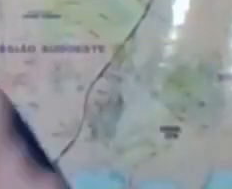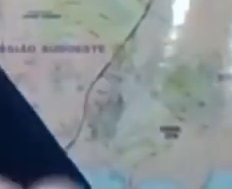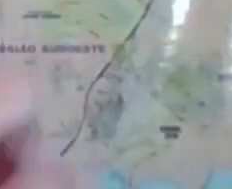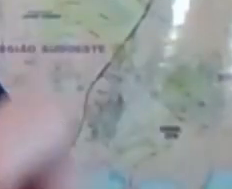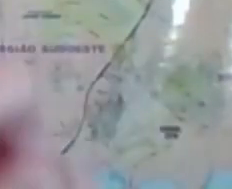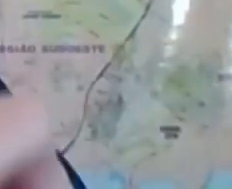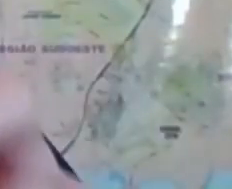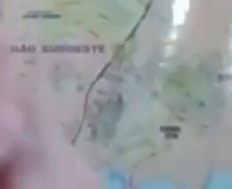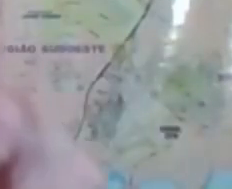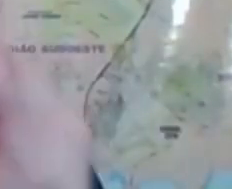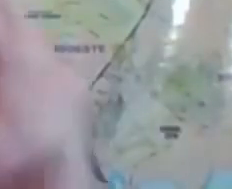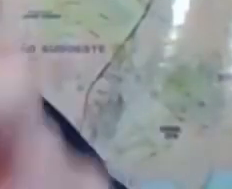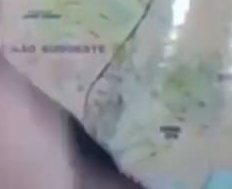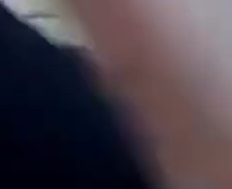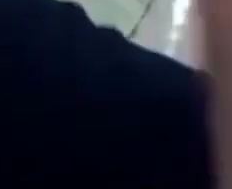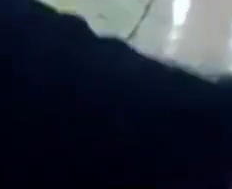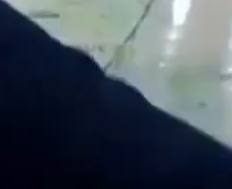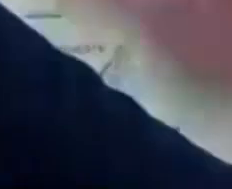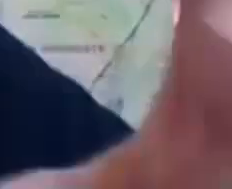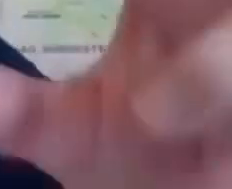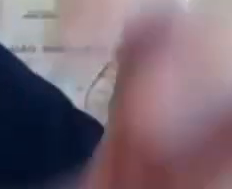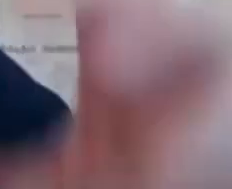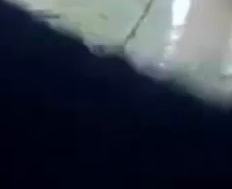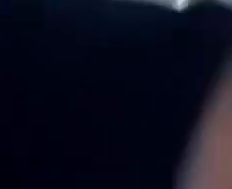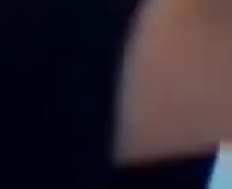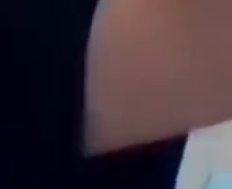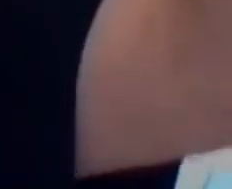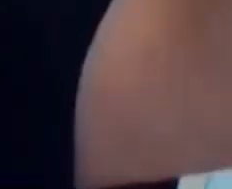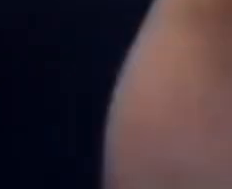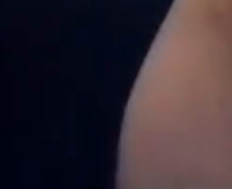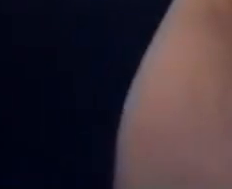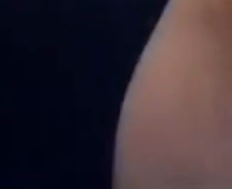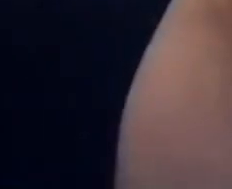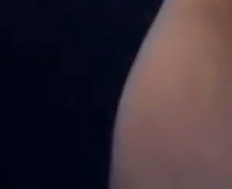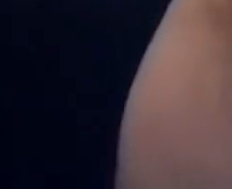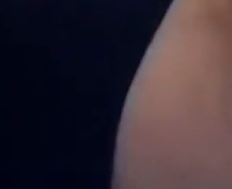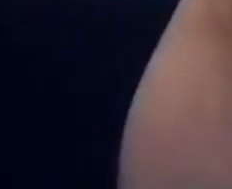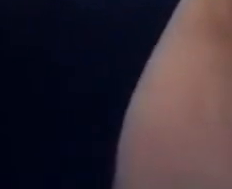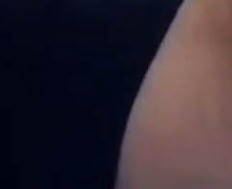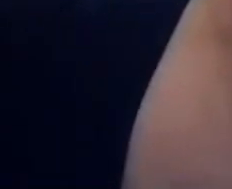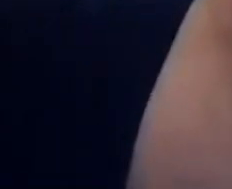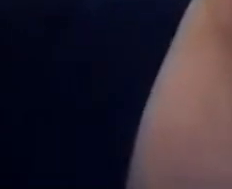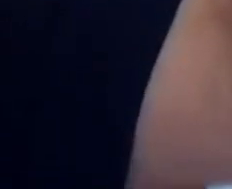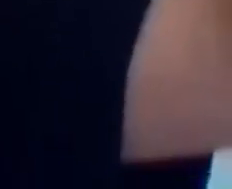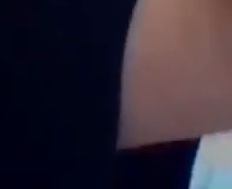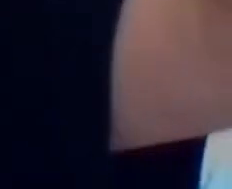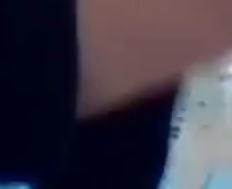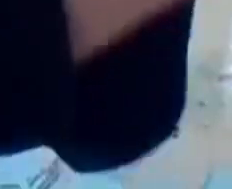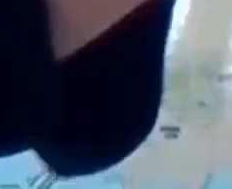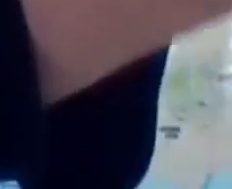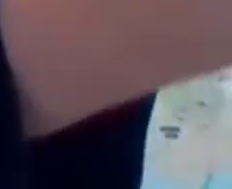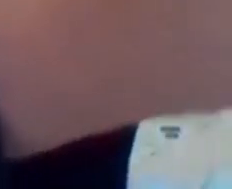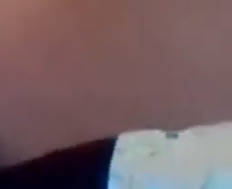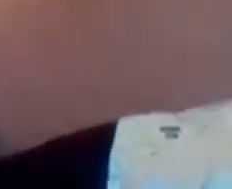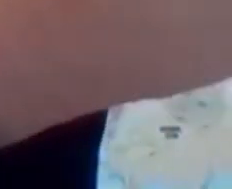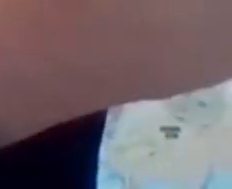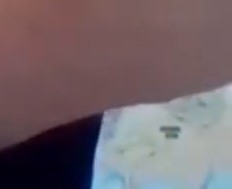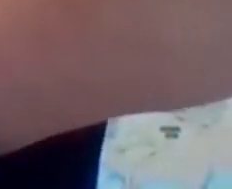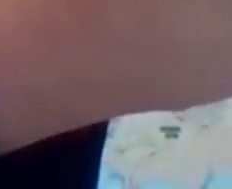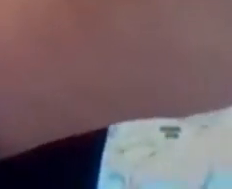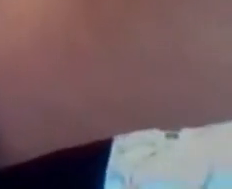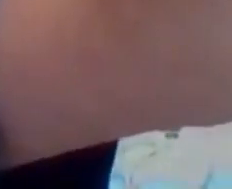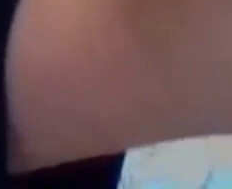quando for se pensar um novo investimento na região, por exemplo, um centro